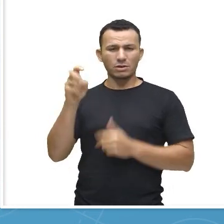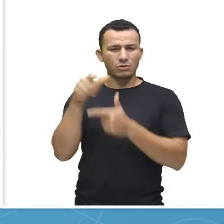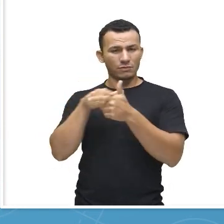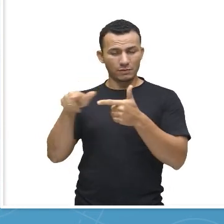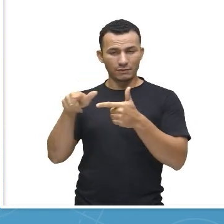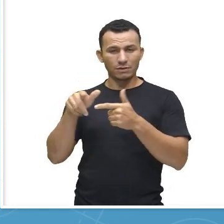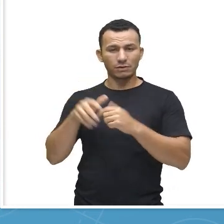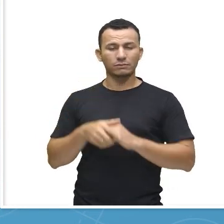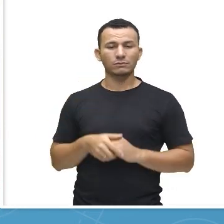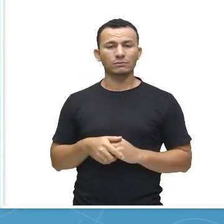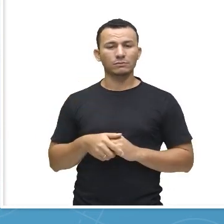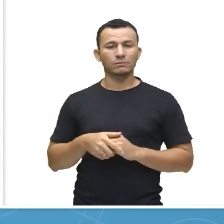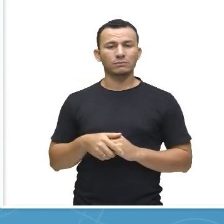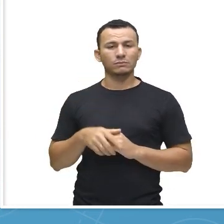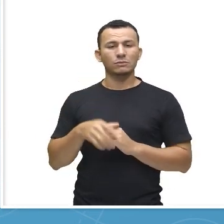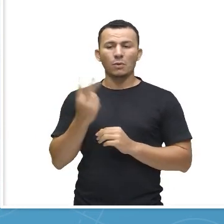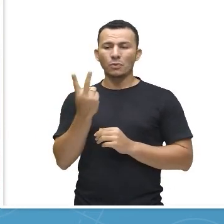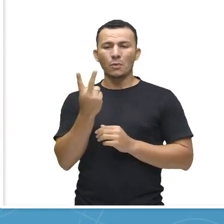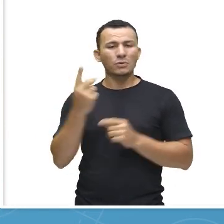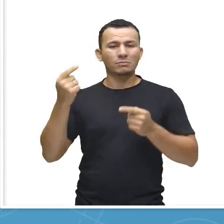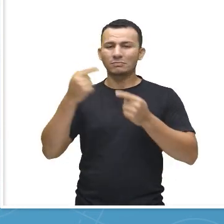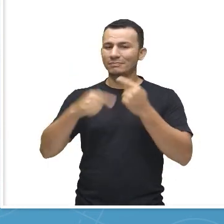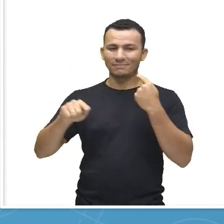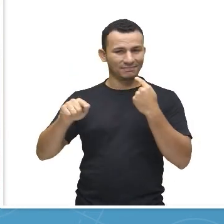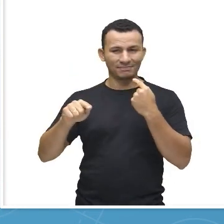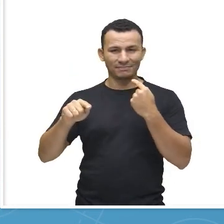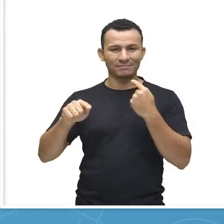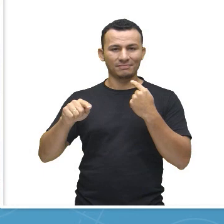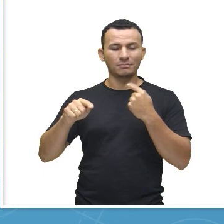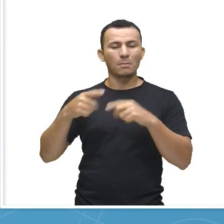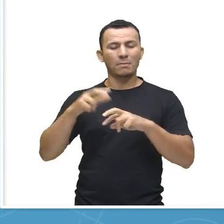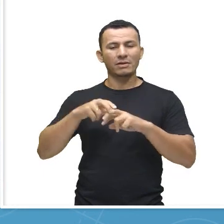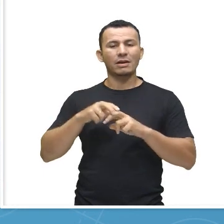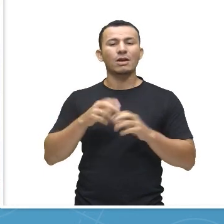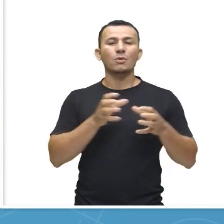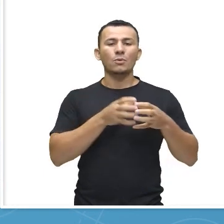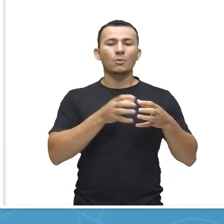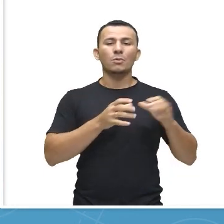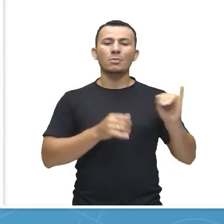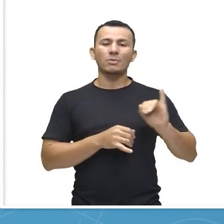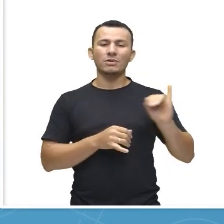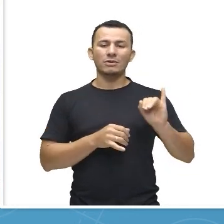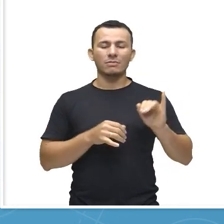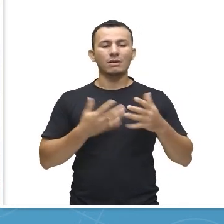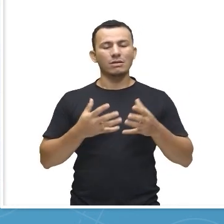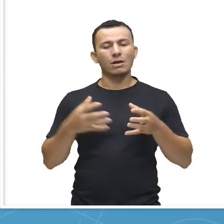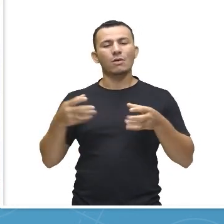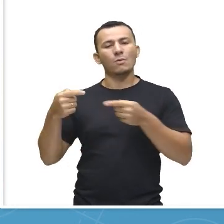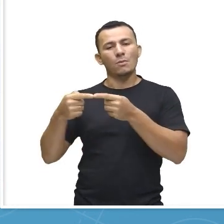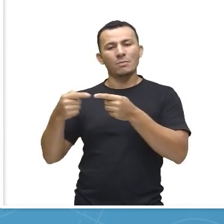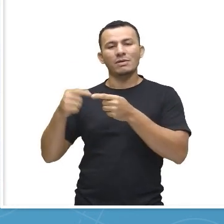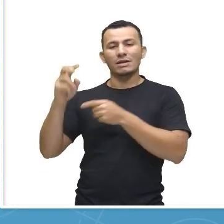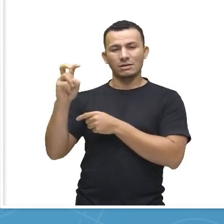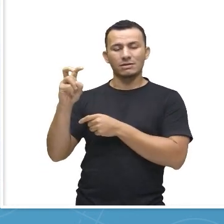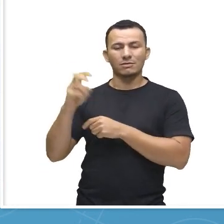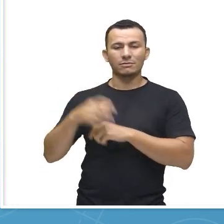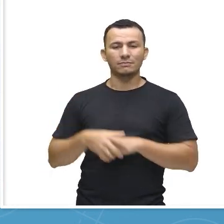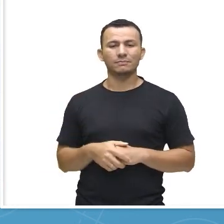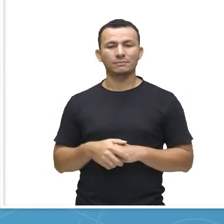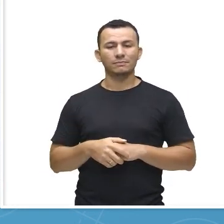né? Por 2 não dá, porque tanto 25 quanto 15 são números ímpares, né? Então, eu vou por 5. 25